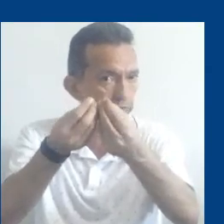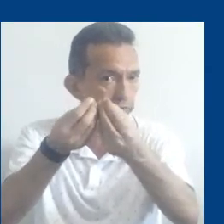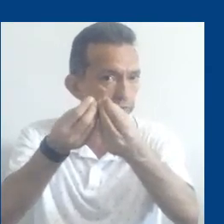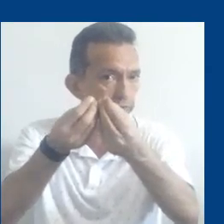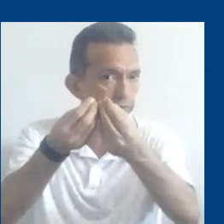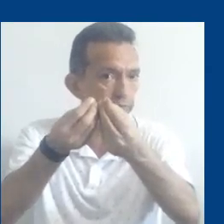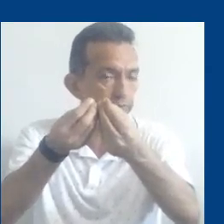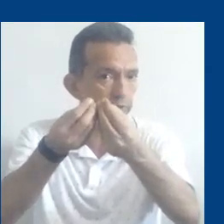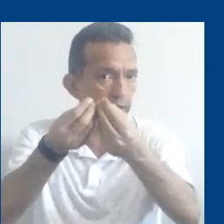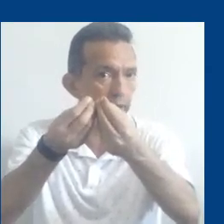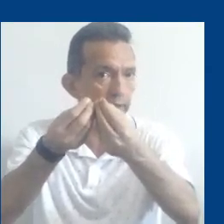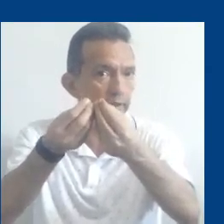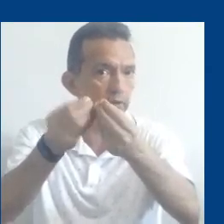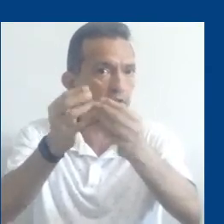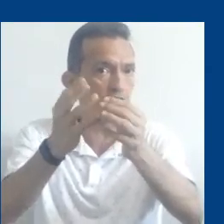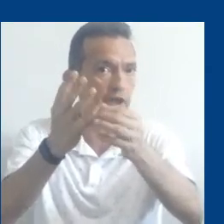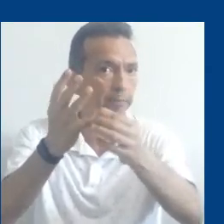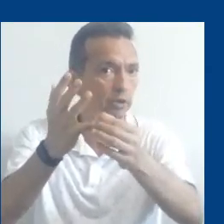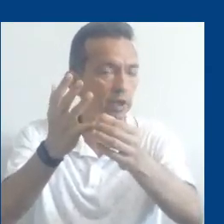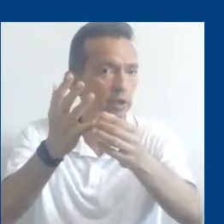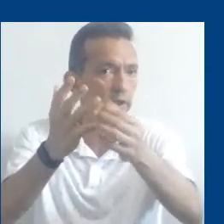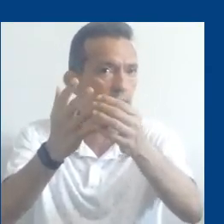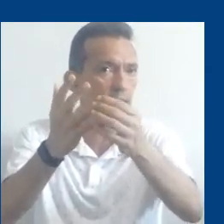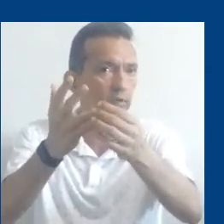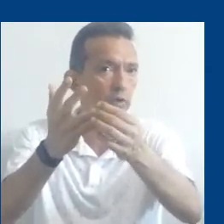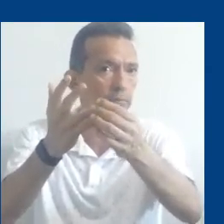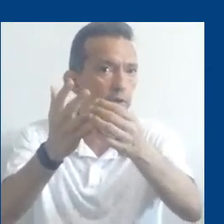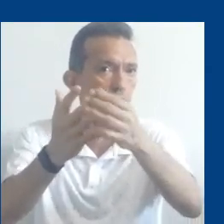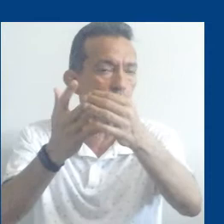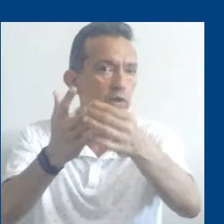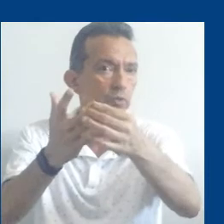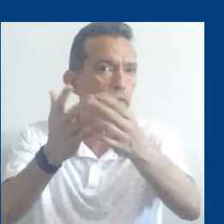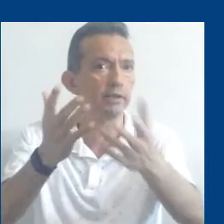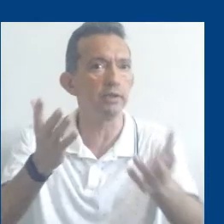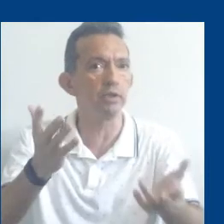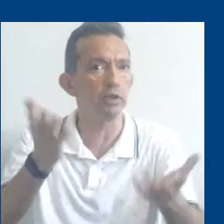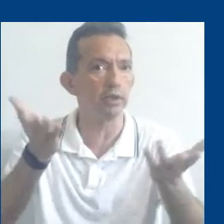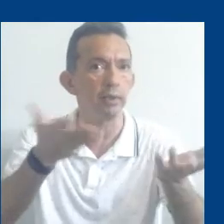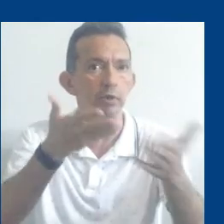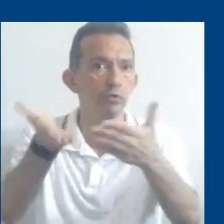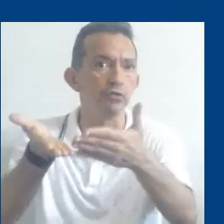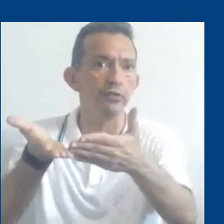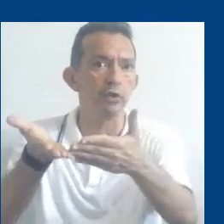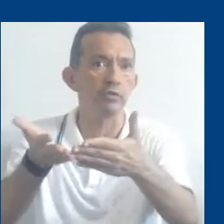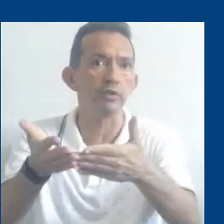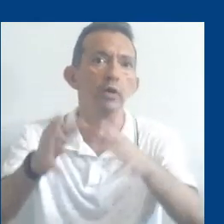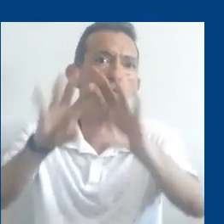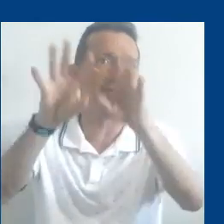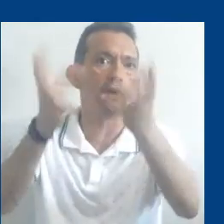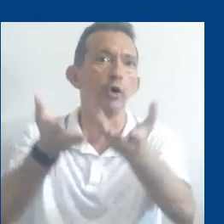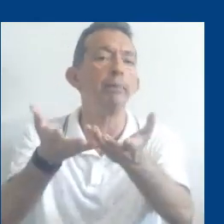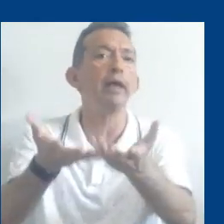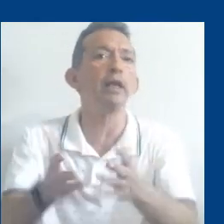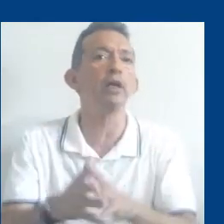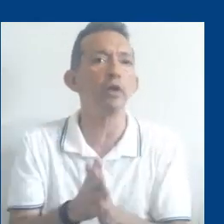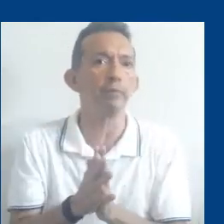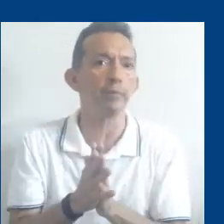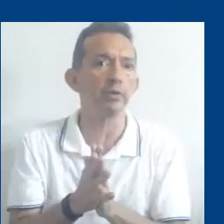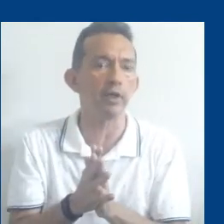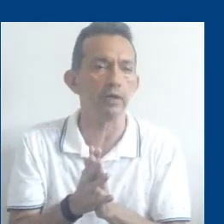alimento. Tá? Então vai digerir a proteína, o lipídio e o glicídio que tem, por exemplo, no vírus. O envelope